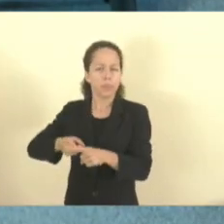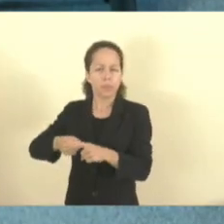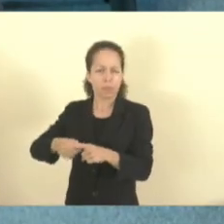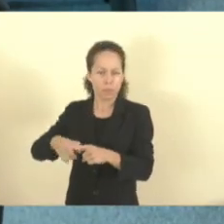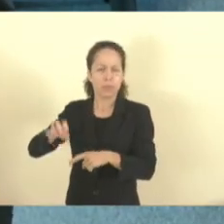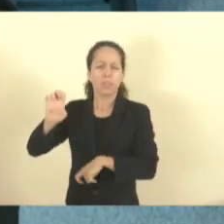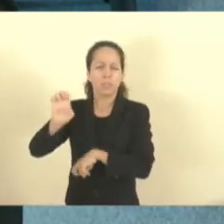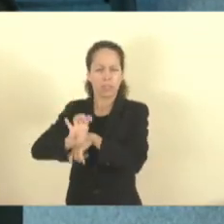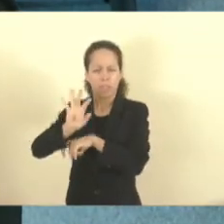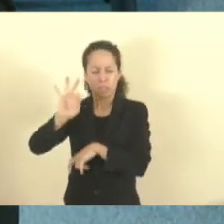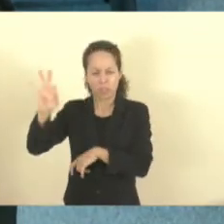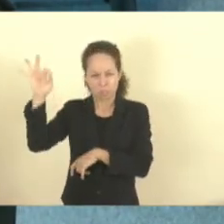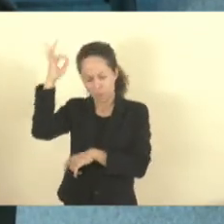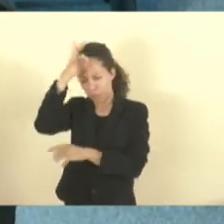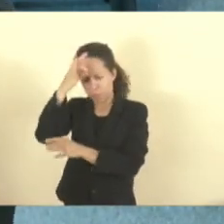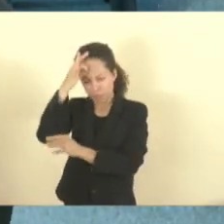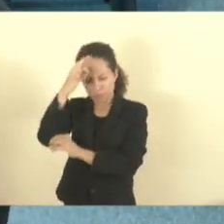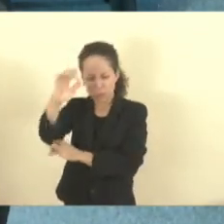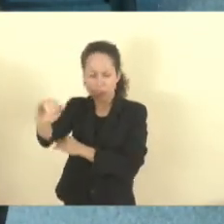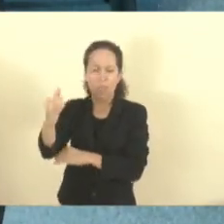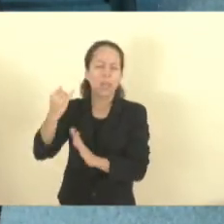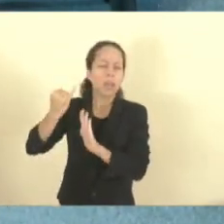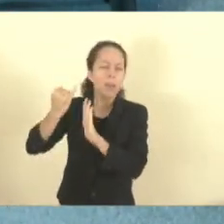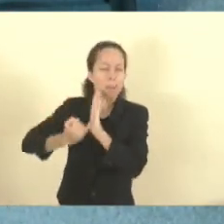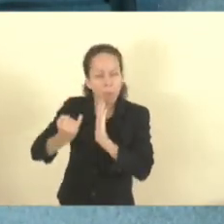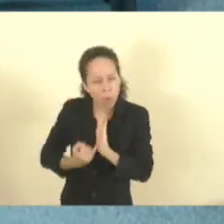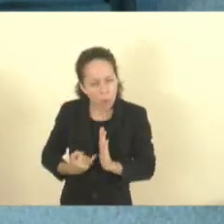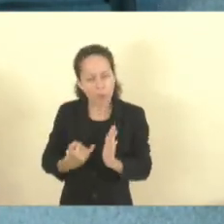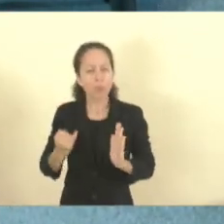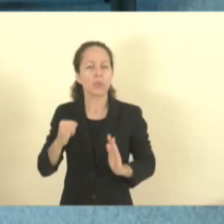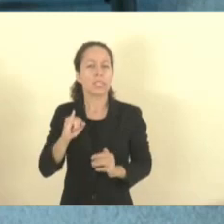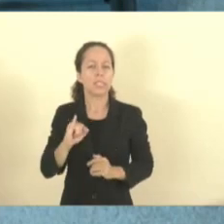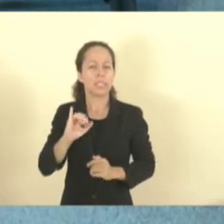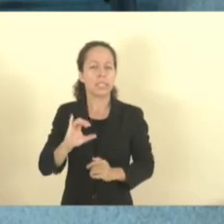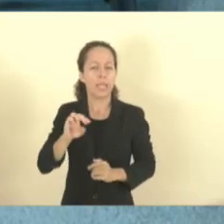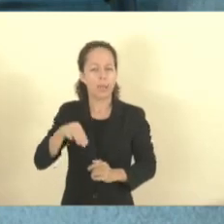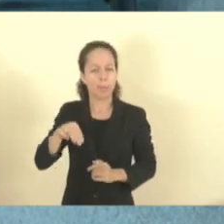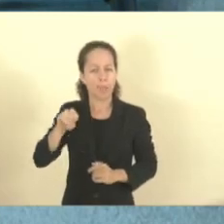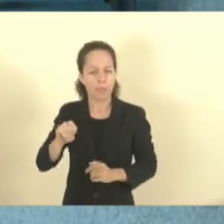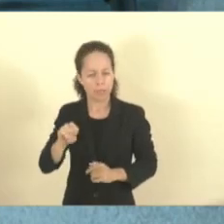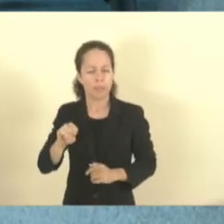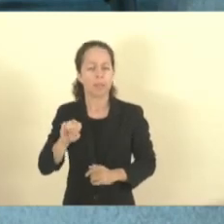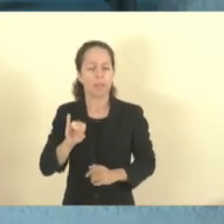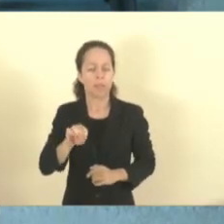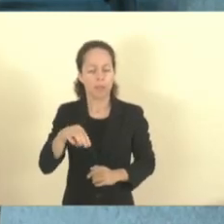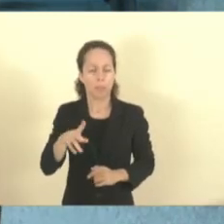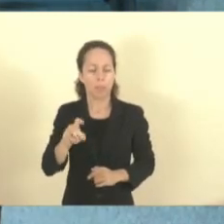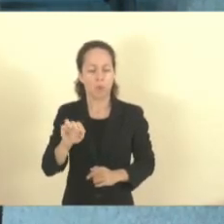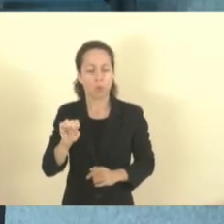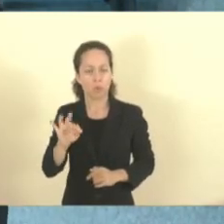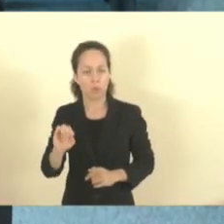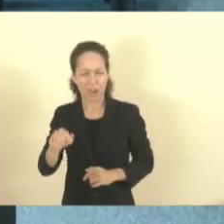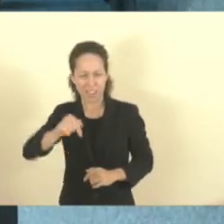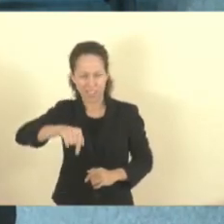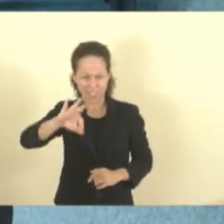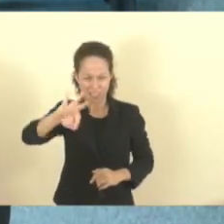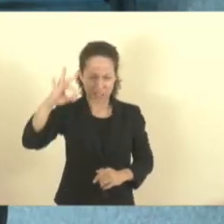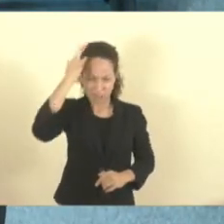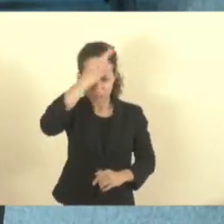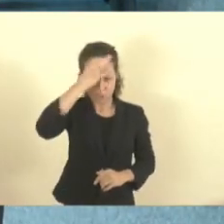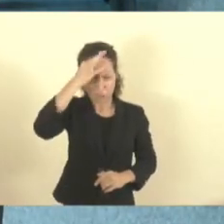Estado está abrindo mão em termos de tributo de ICMS está trazendo em competitividade para o produtor capixaba